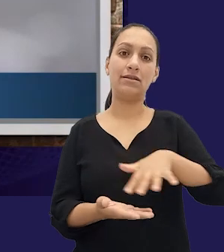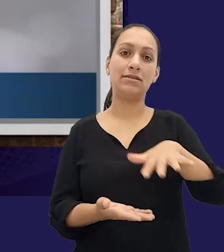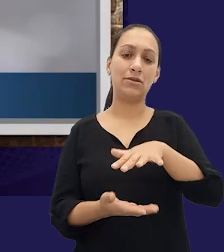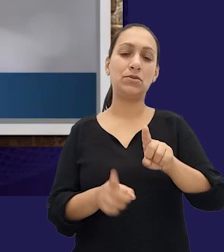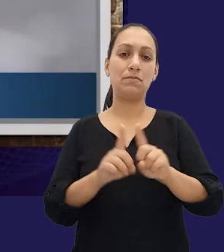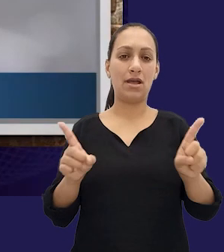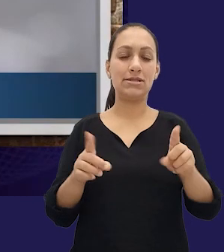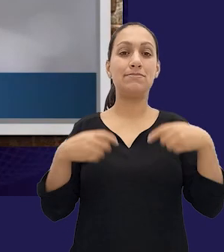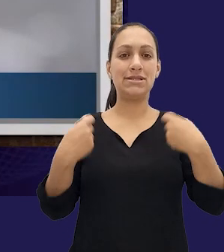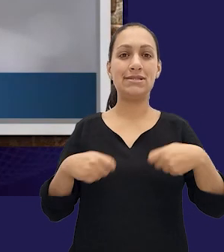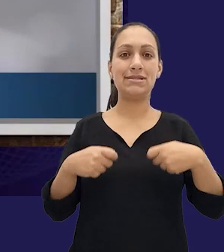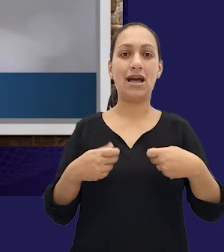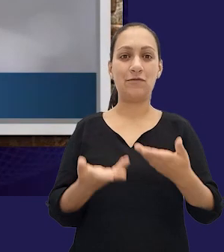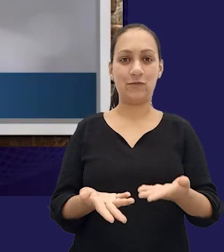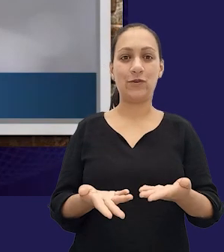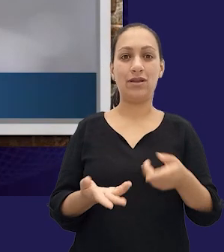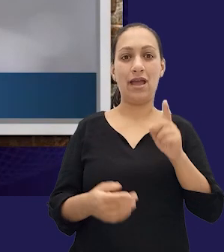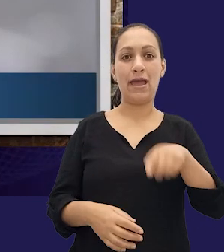cenário ideal.